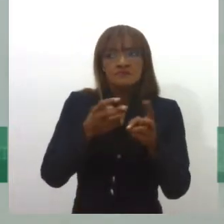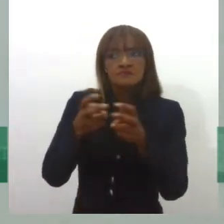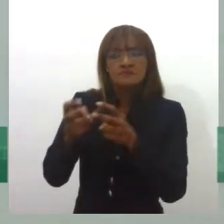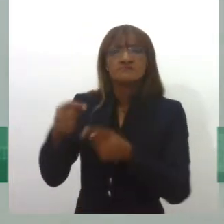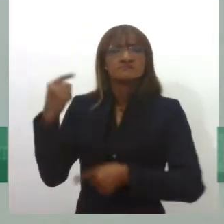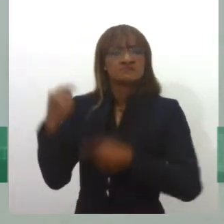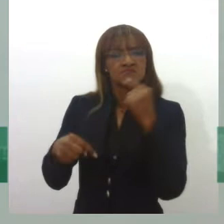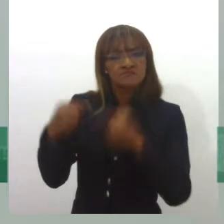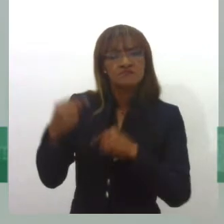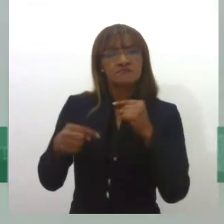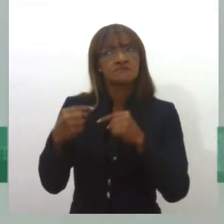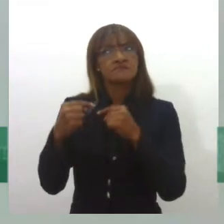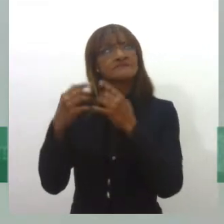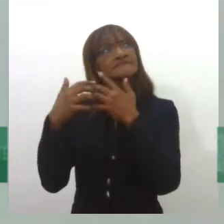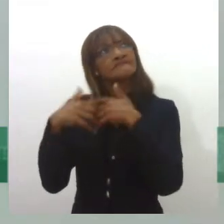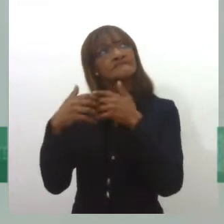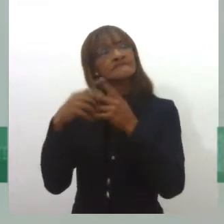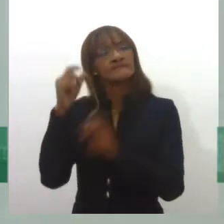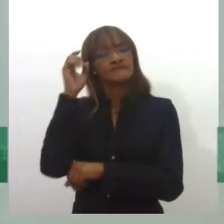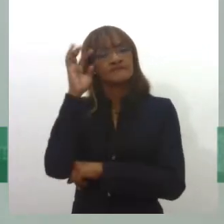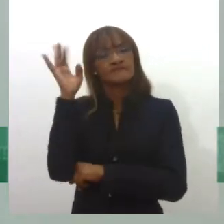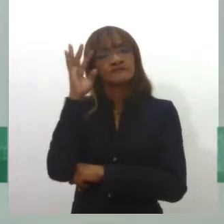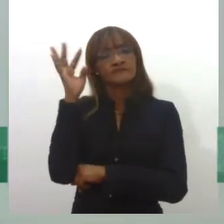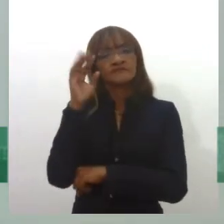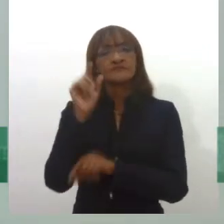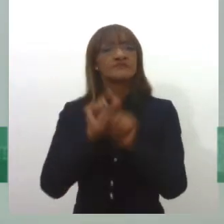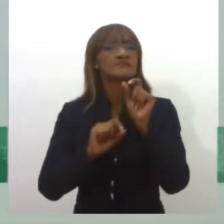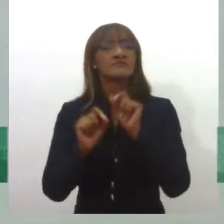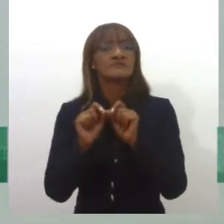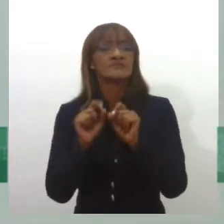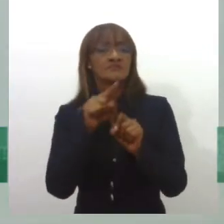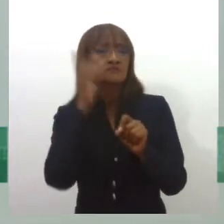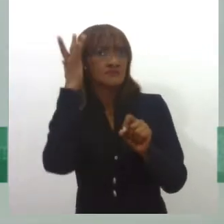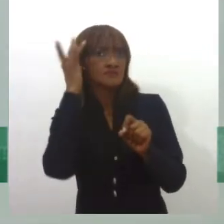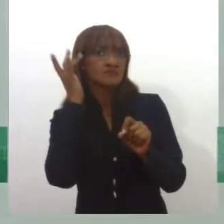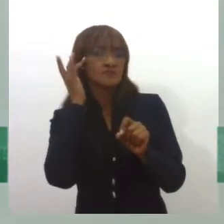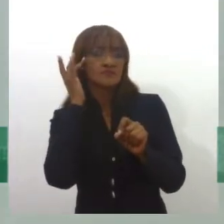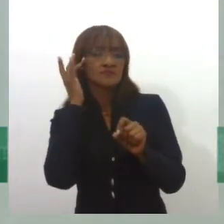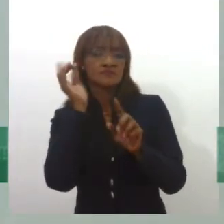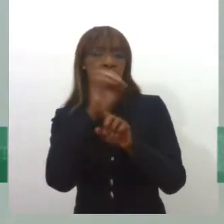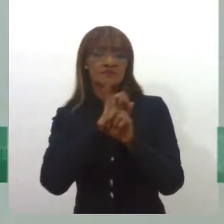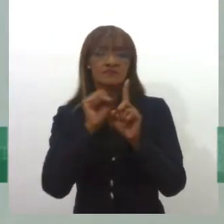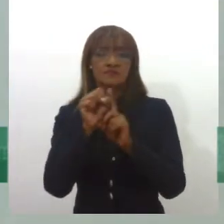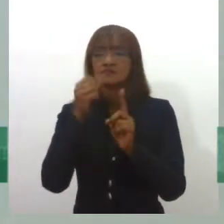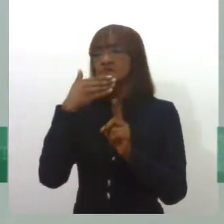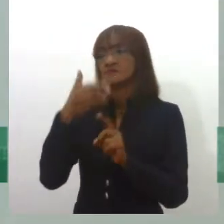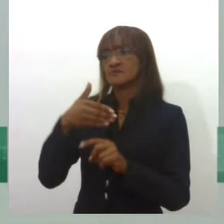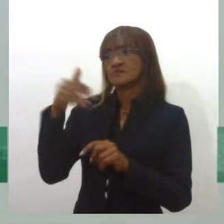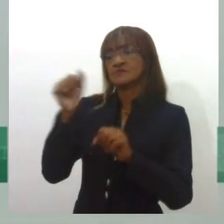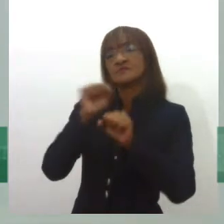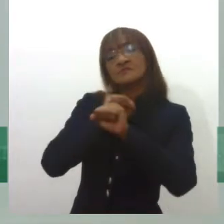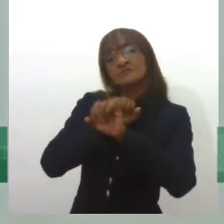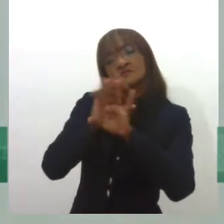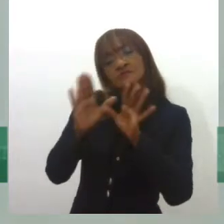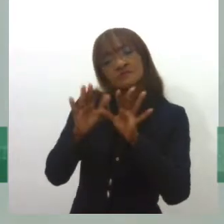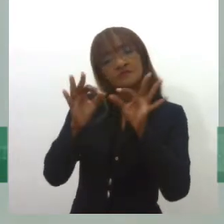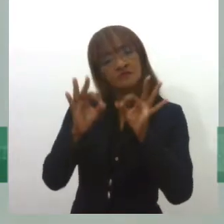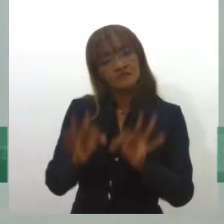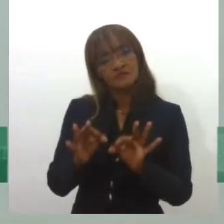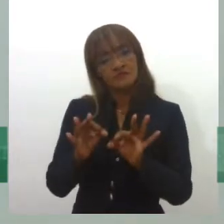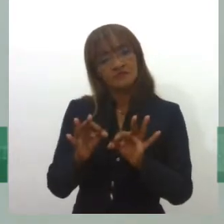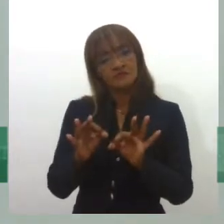debates, reflexões sobre o que eles acham que é uma sociedade melhor, mais transparente, mais justa. Mas